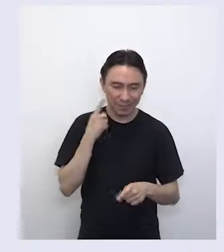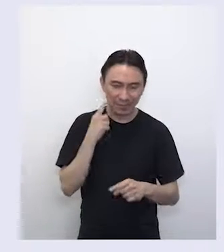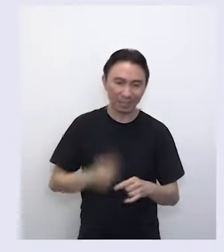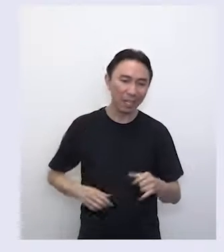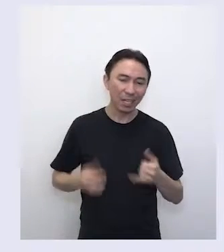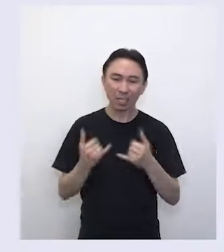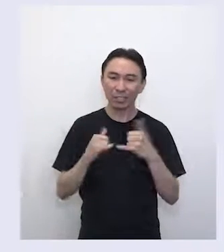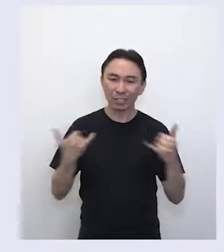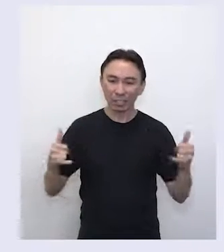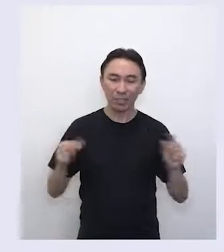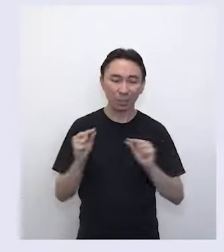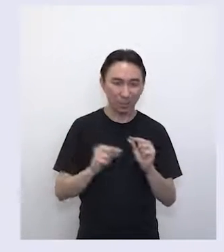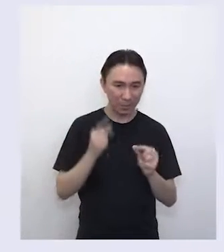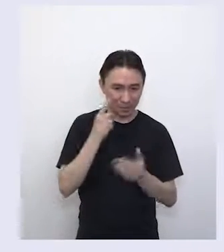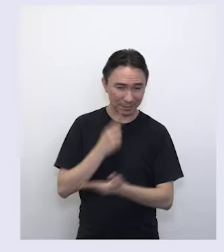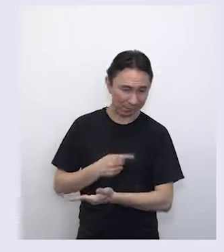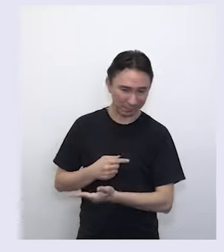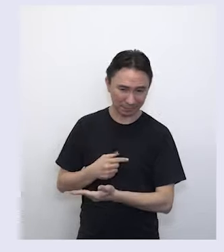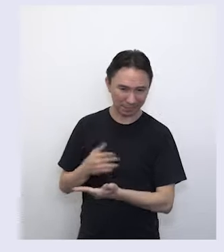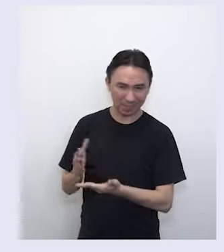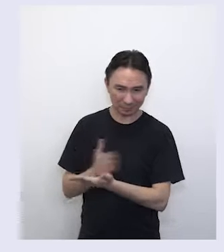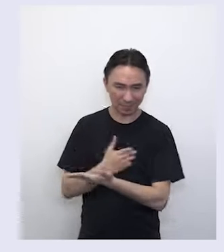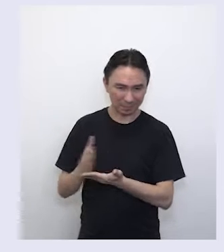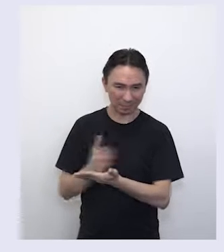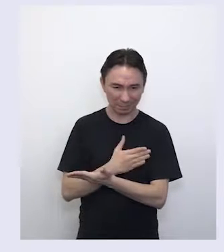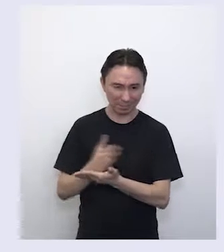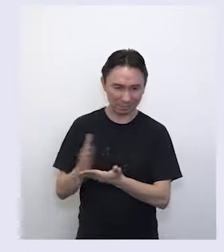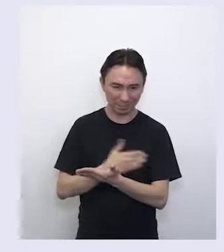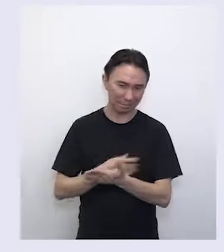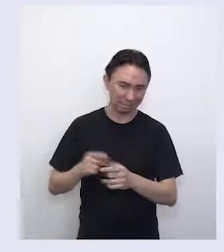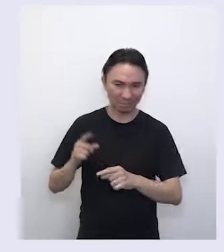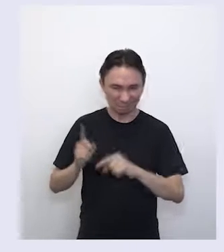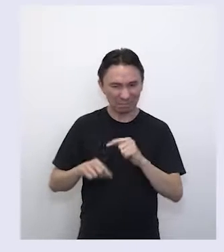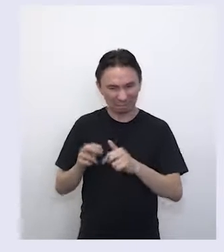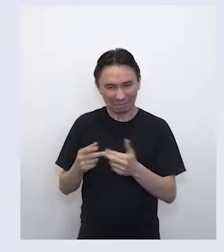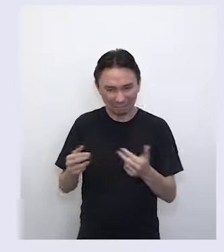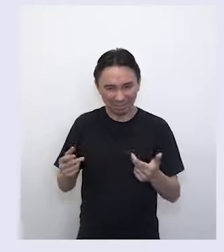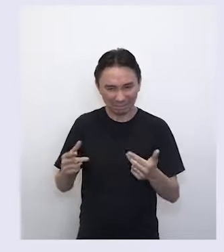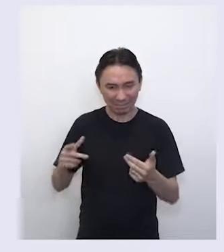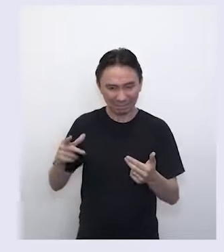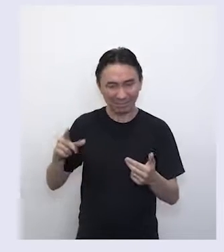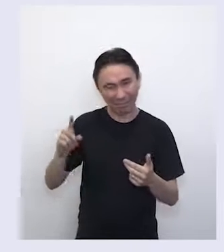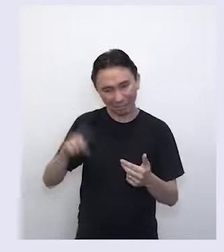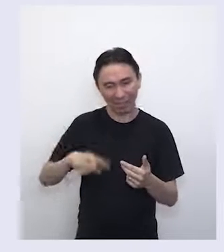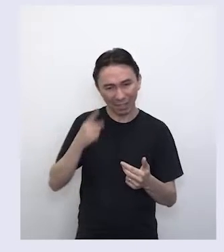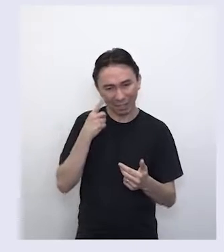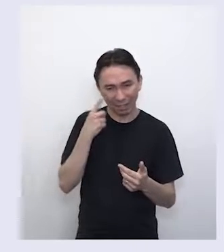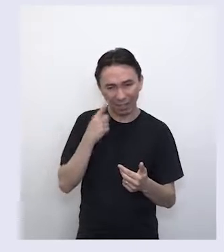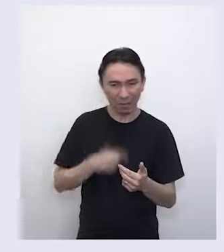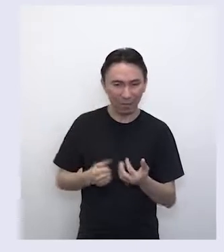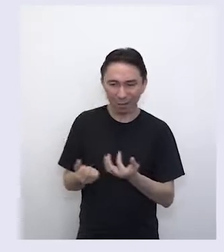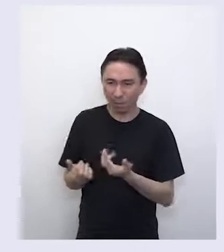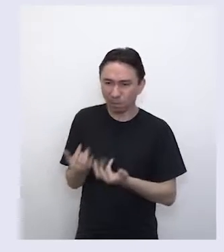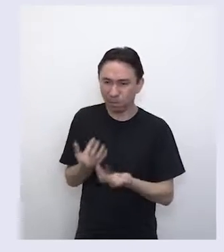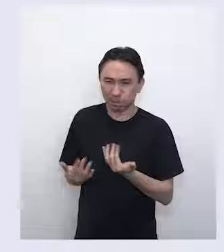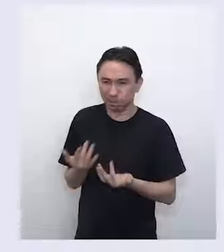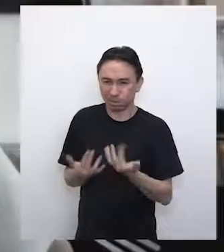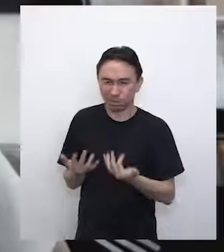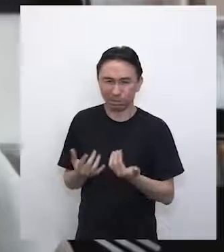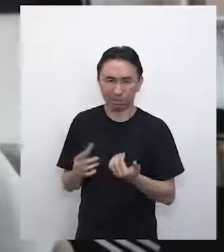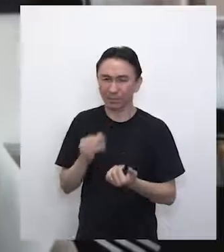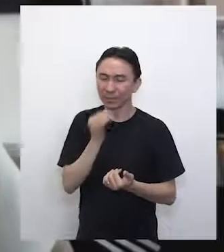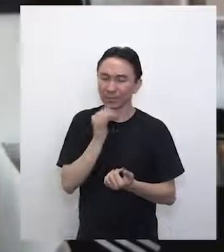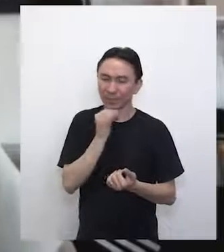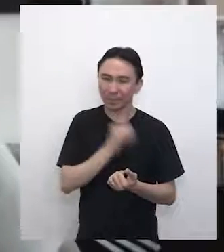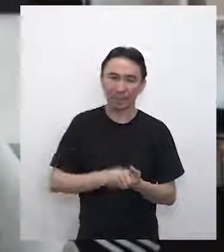vocês já viram, existem certos materiais aí que são queimados. Então, por exemplo, o bagaço de